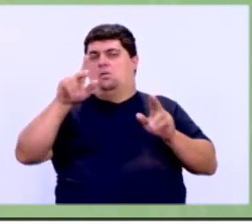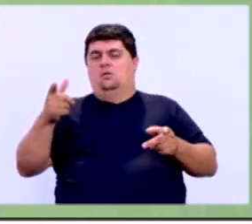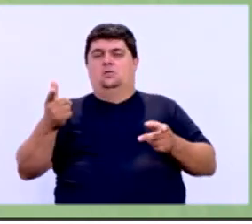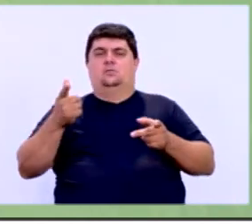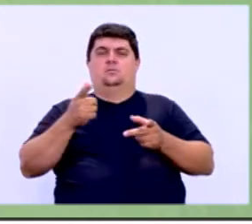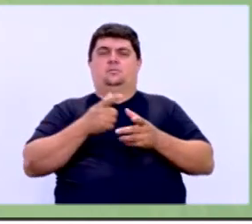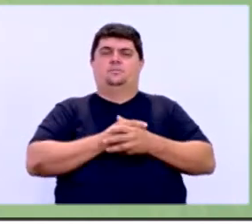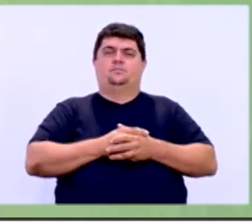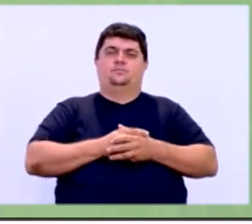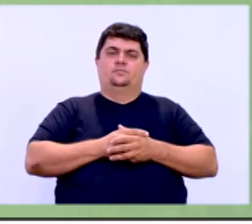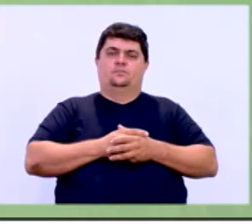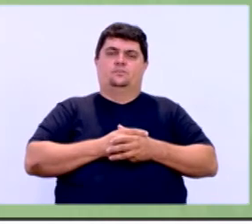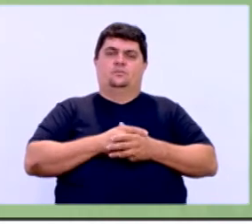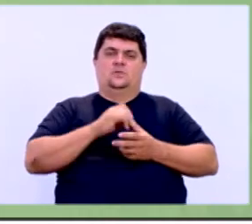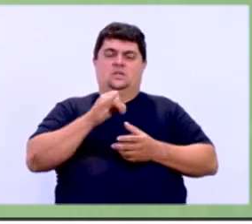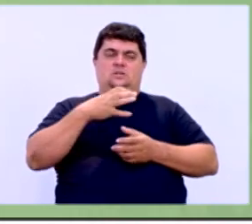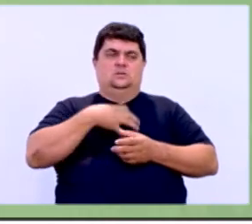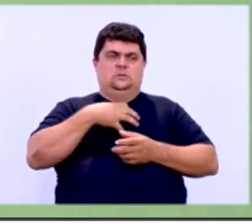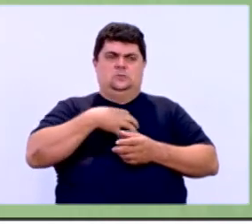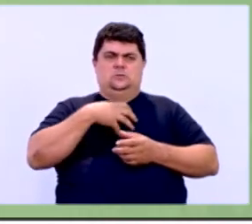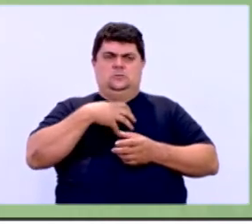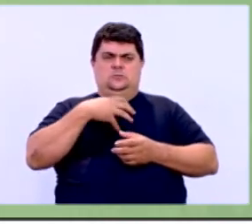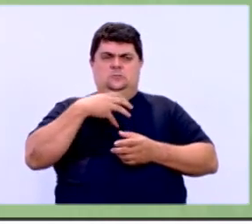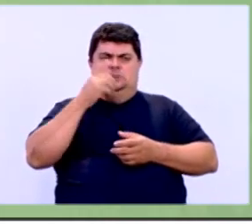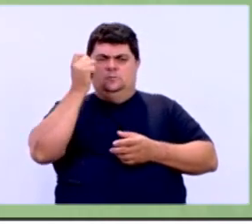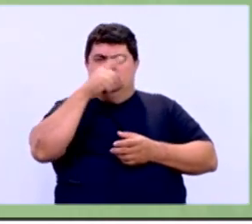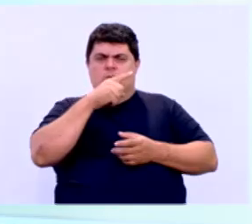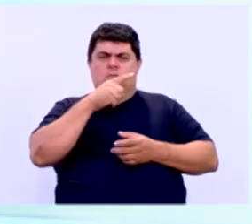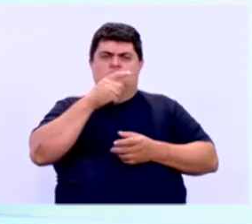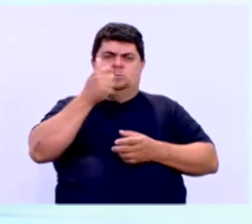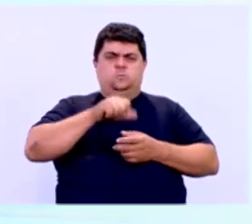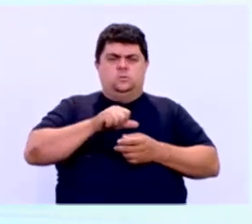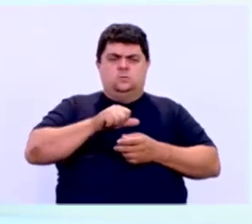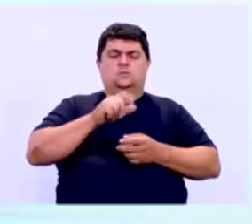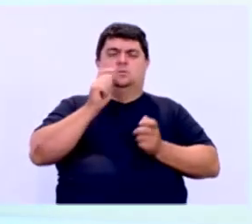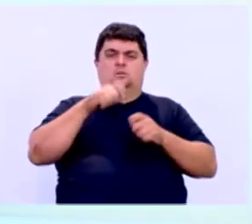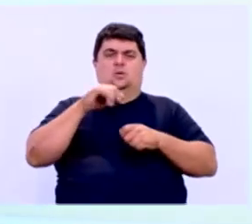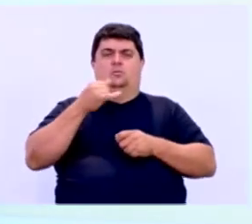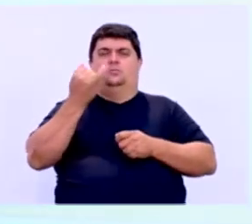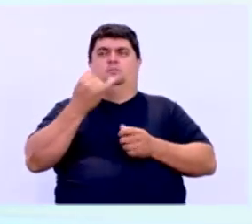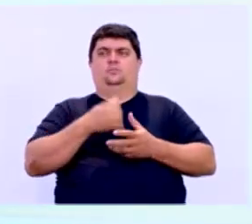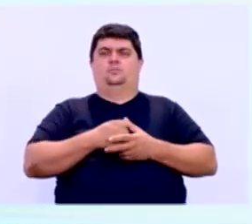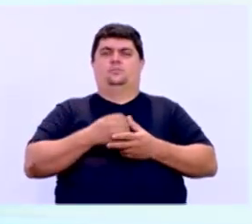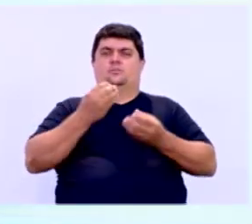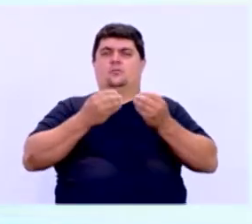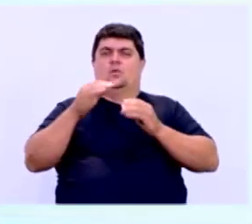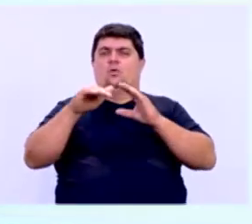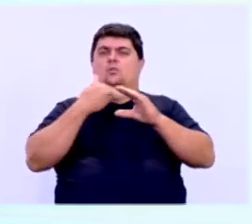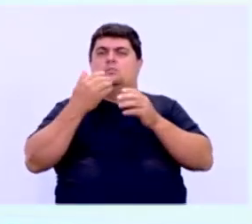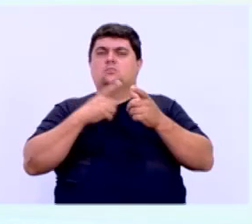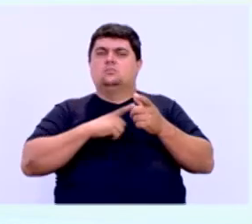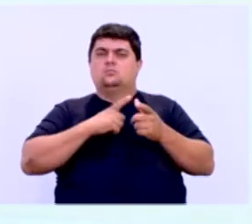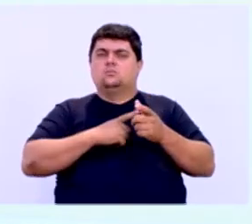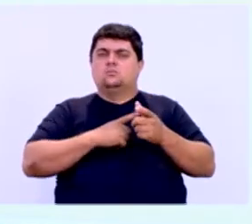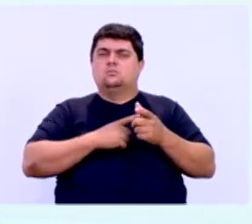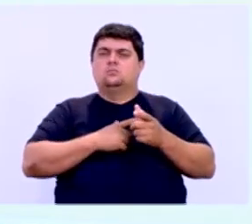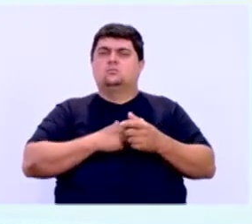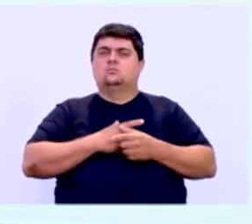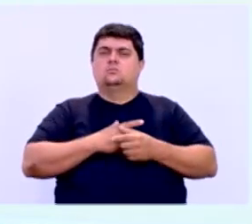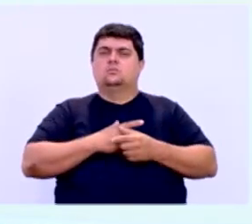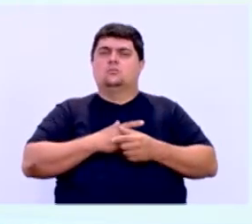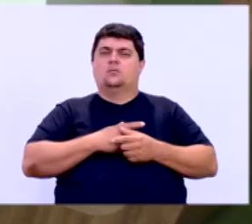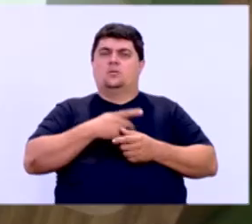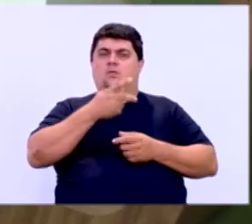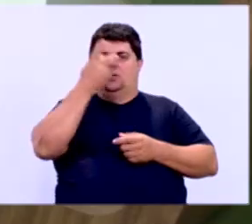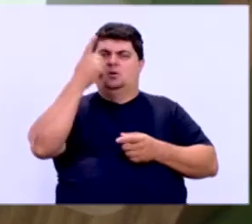uma futura dificuldade financeira, tá? Então, interessante. Como é que está o nosso chat, professor Igor? O pessoal